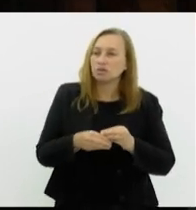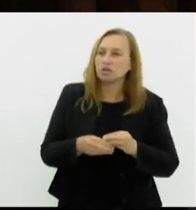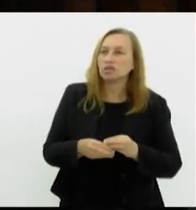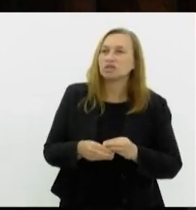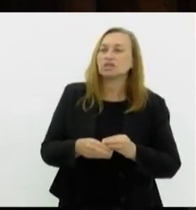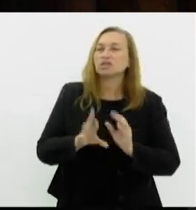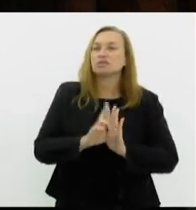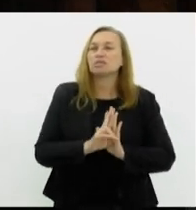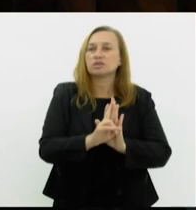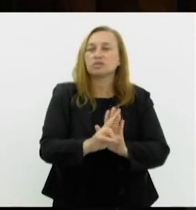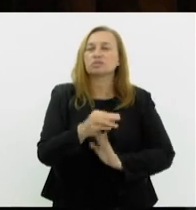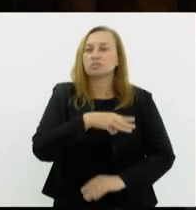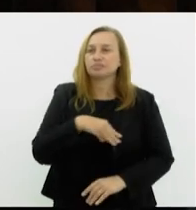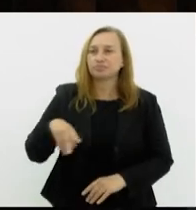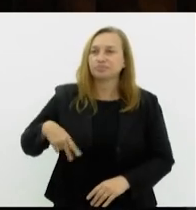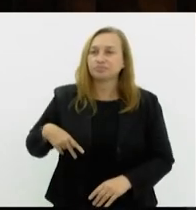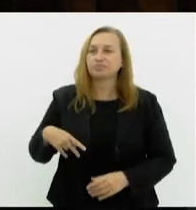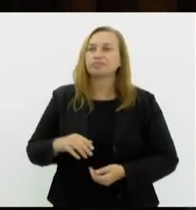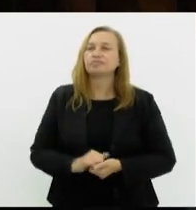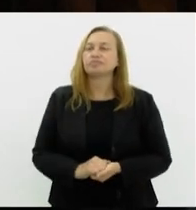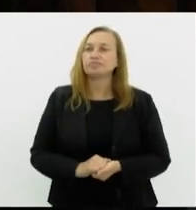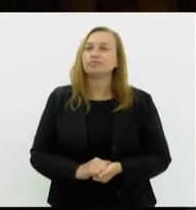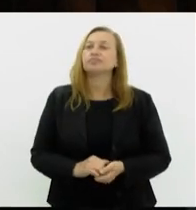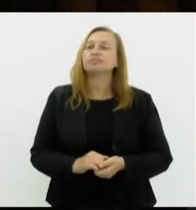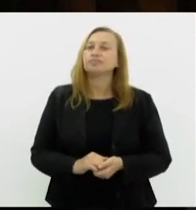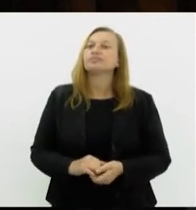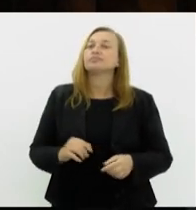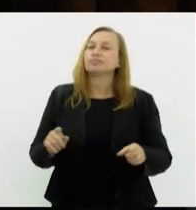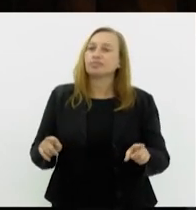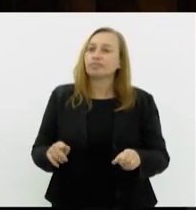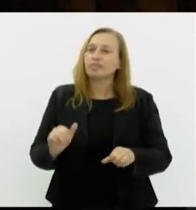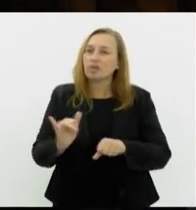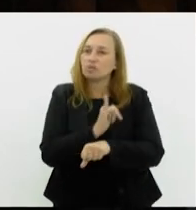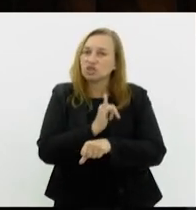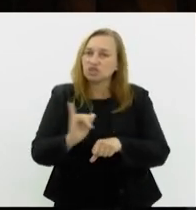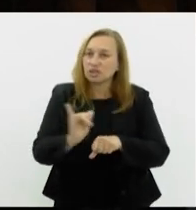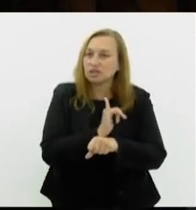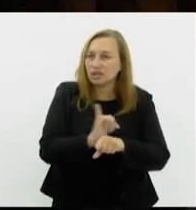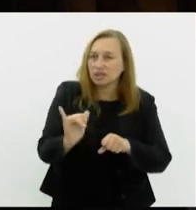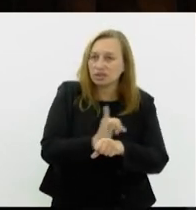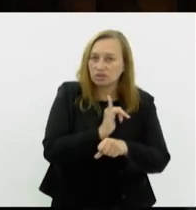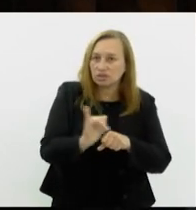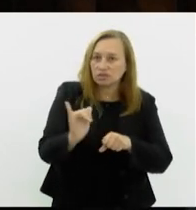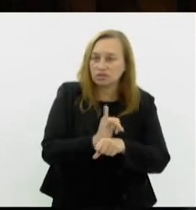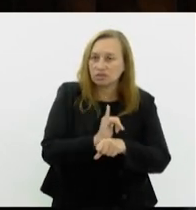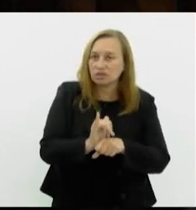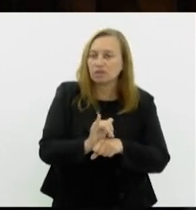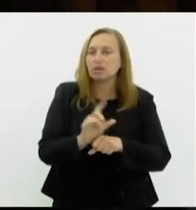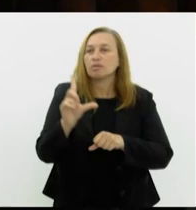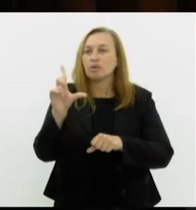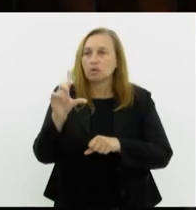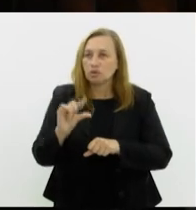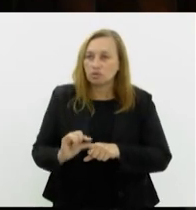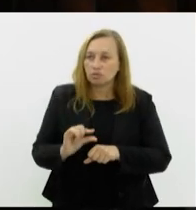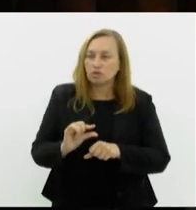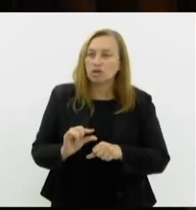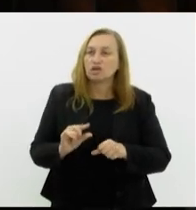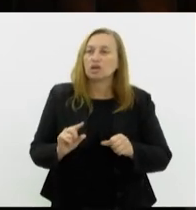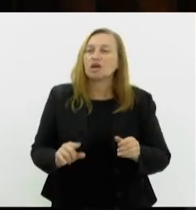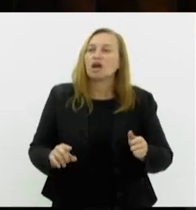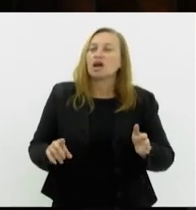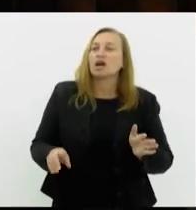representação do Ministério Público que a migração também era um mecanismo para